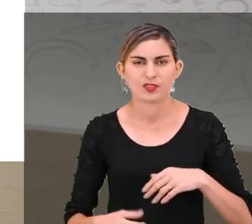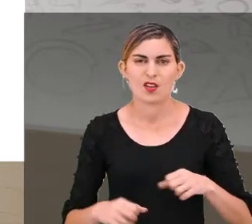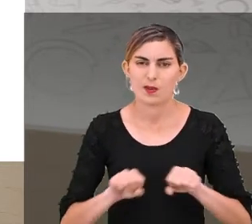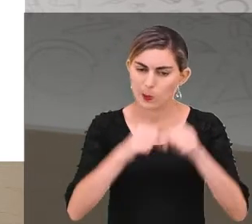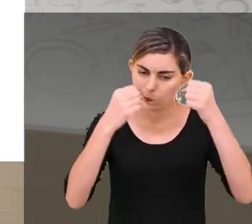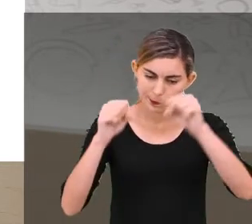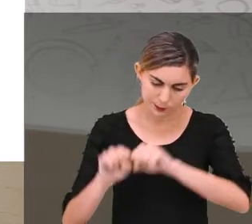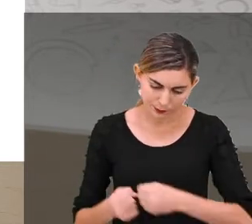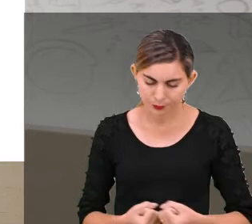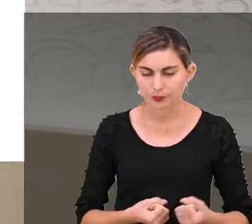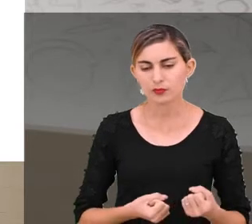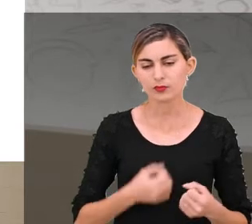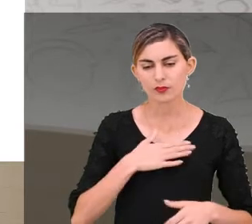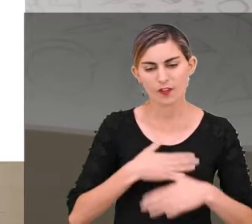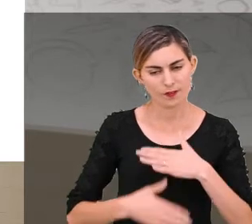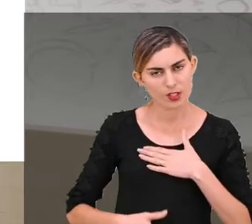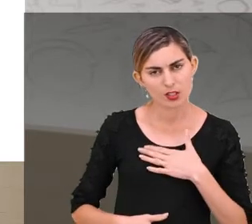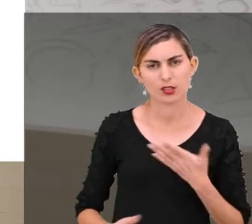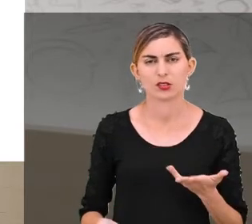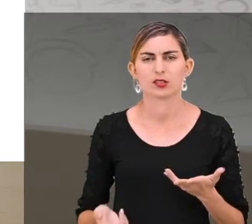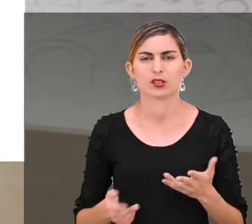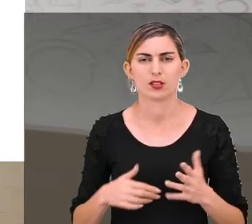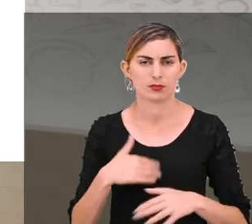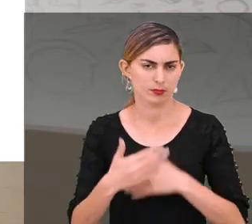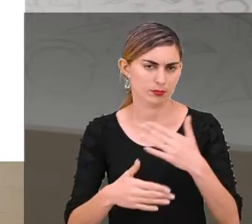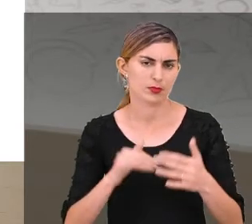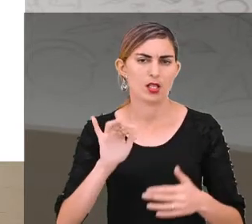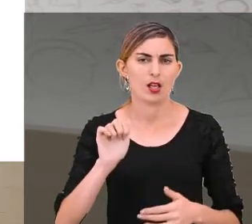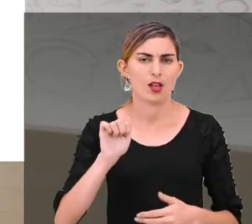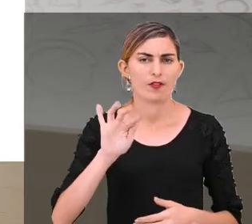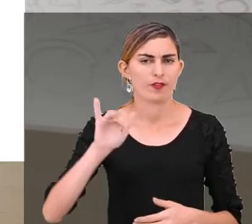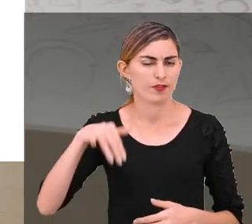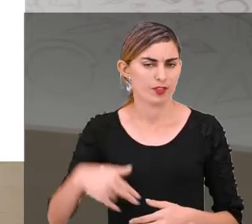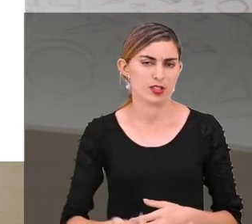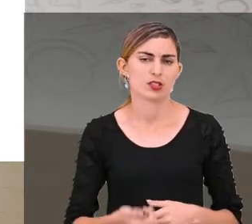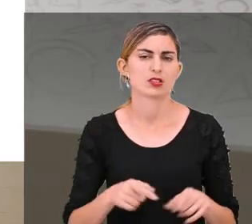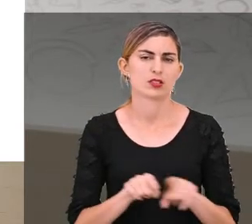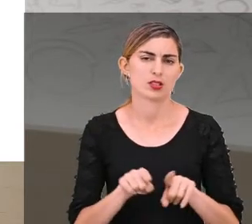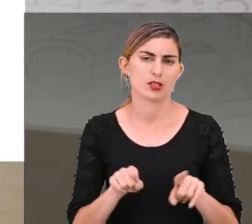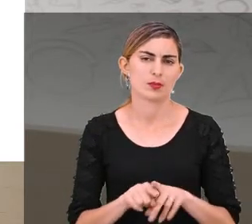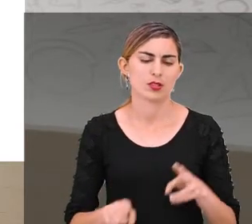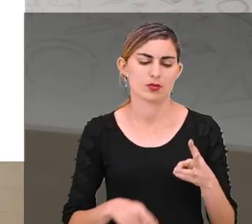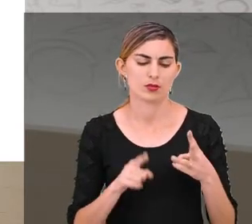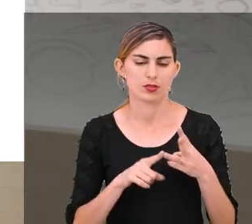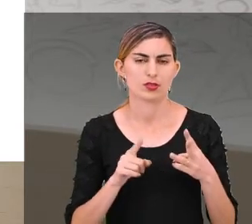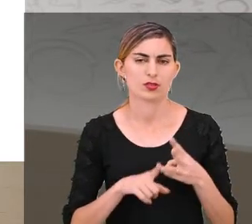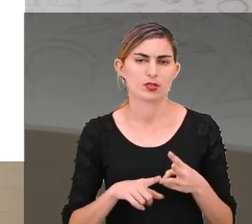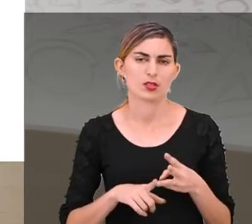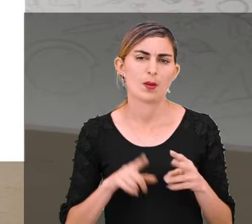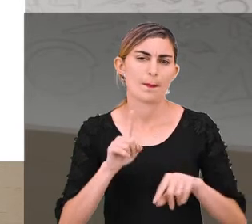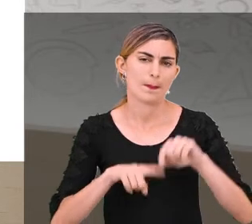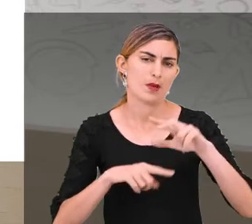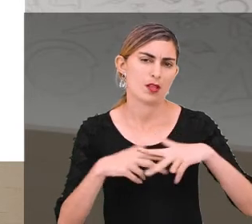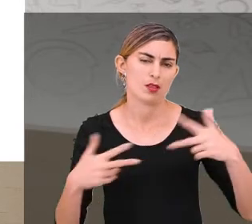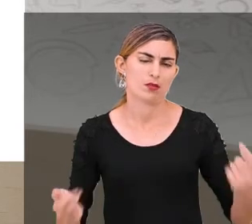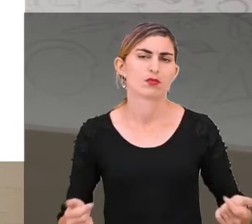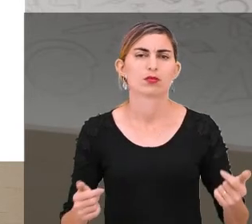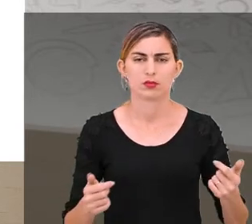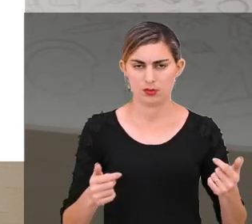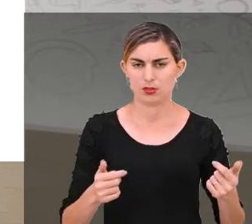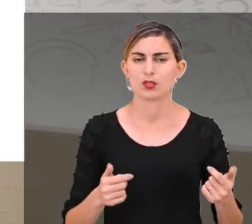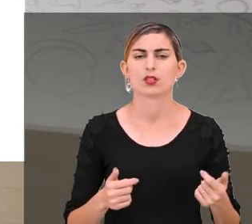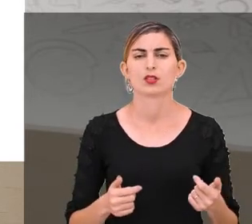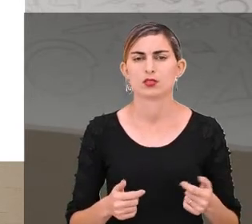escoriações, fraturas, lesões físicas e afins também. E também, né, o terceiro caso, com materiais,